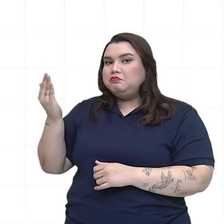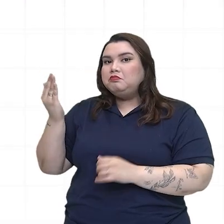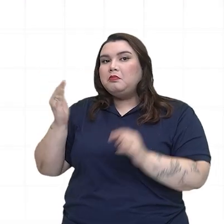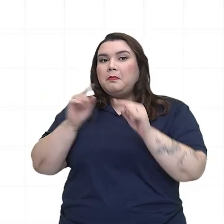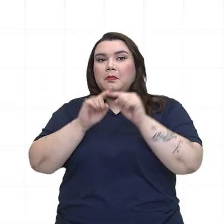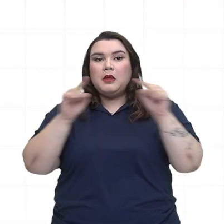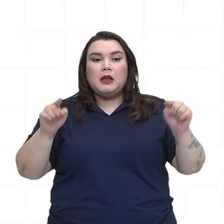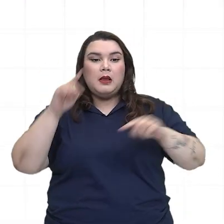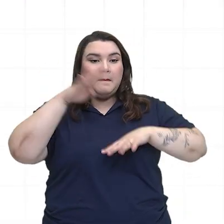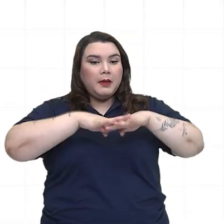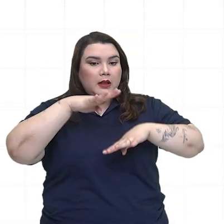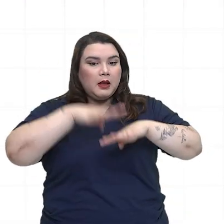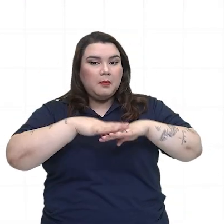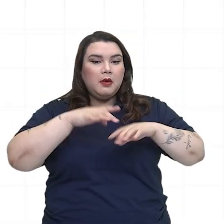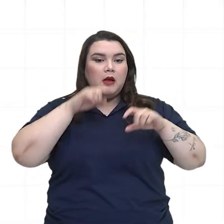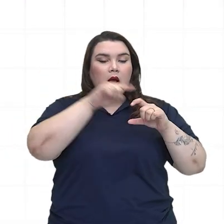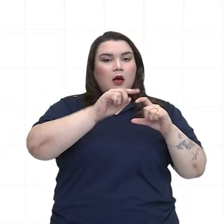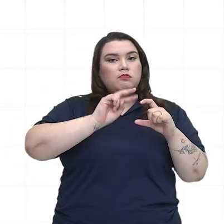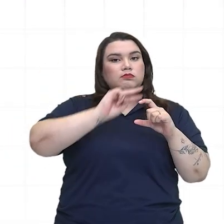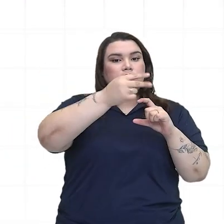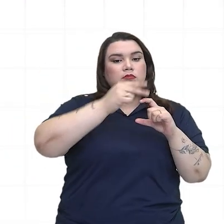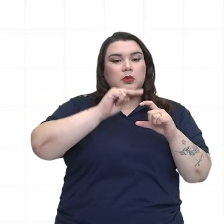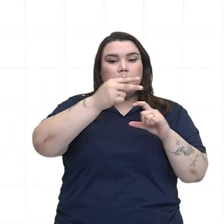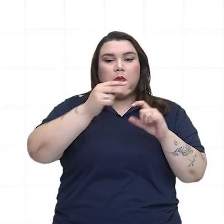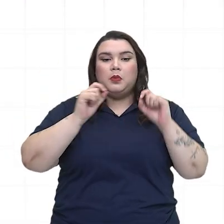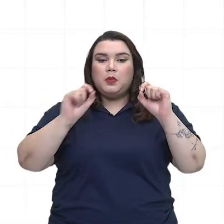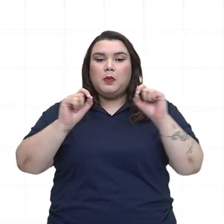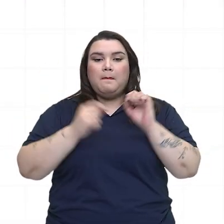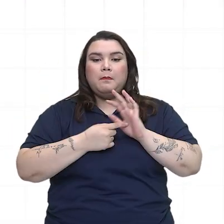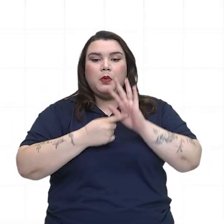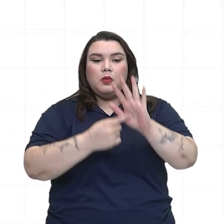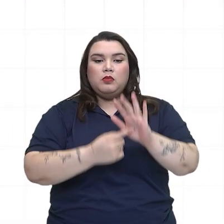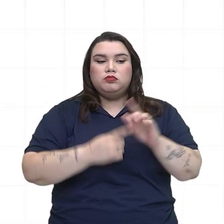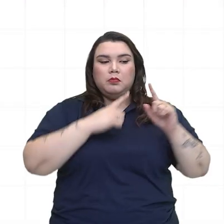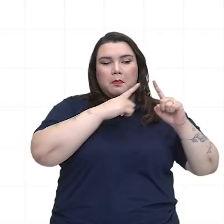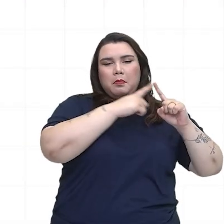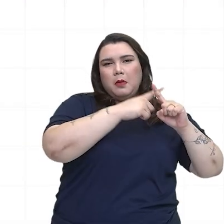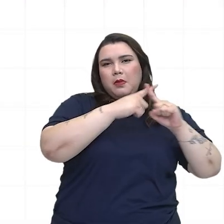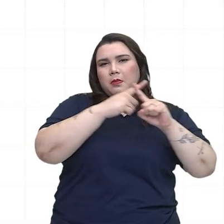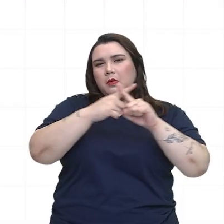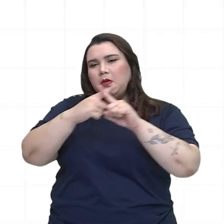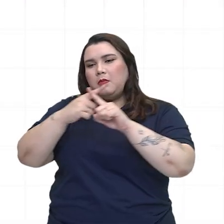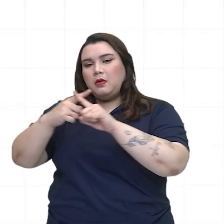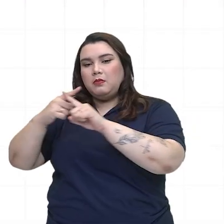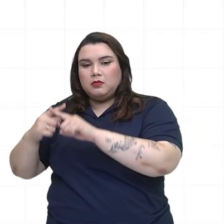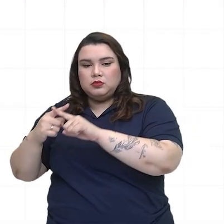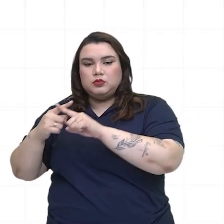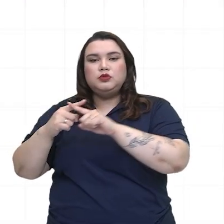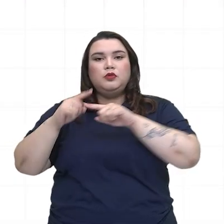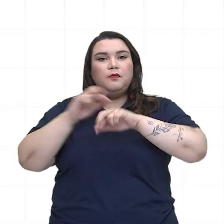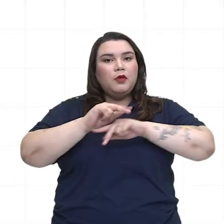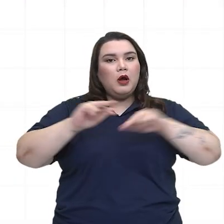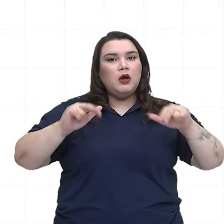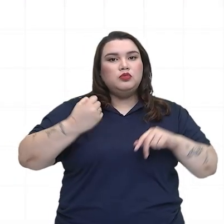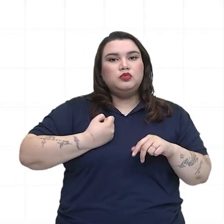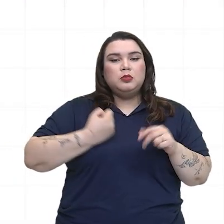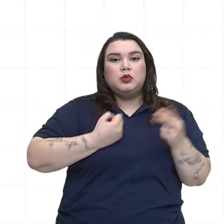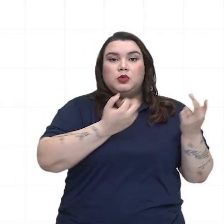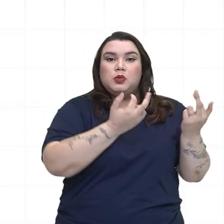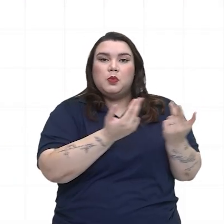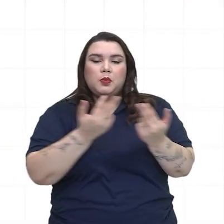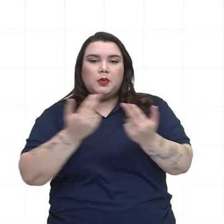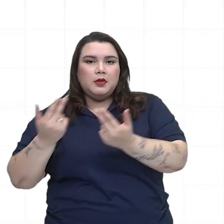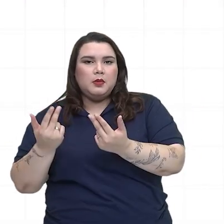a potenciação é uma operação que indica multiplicações sucessivas de fatores iguais. Vamos